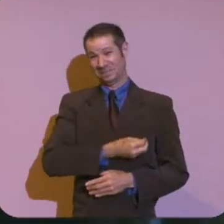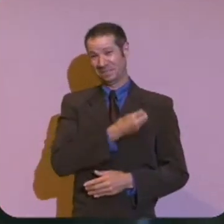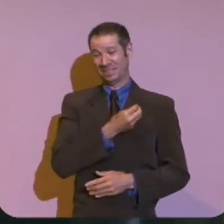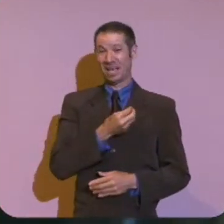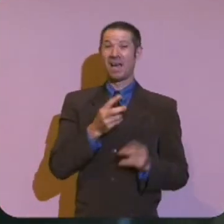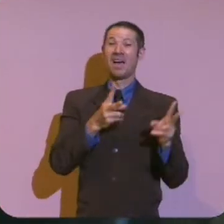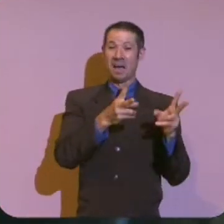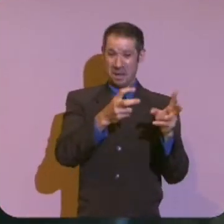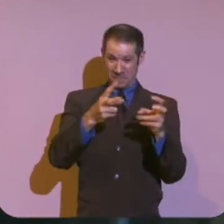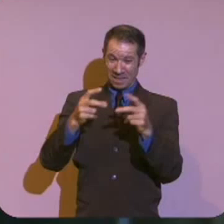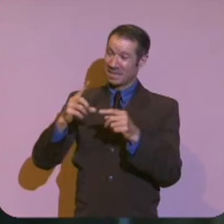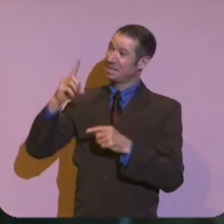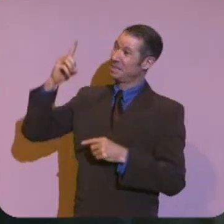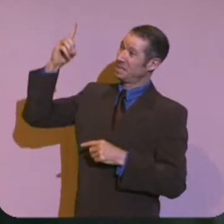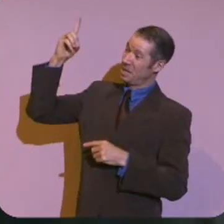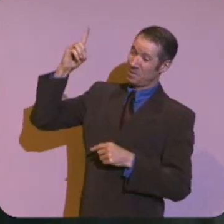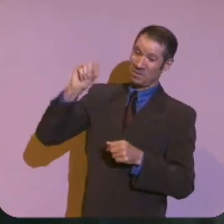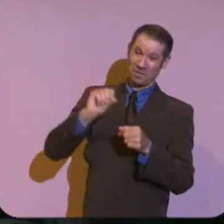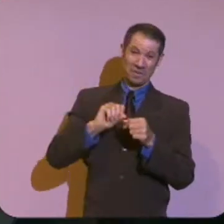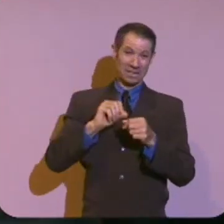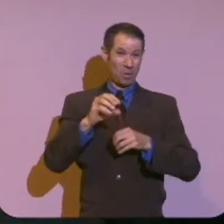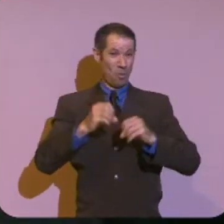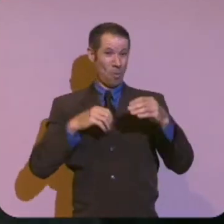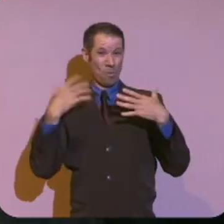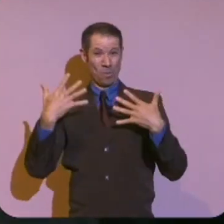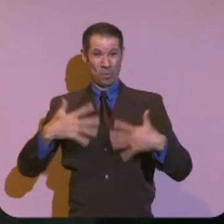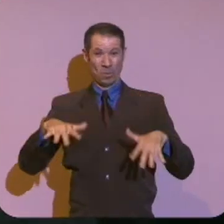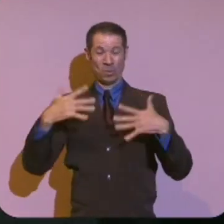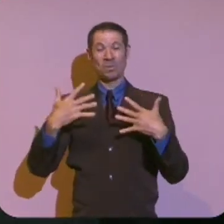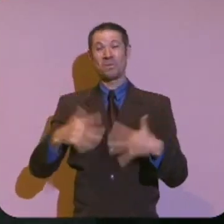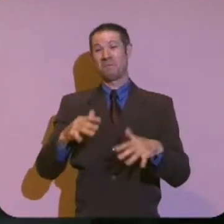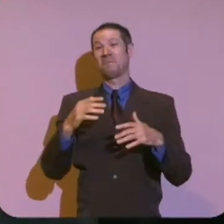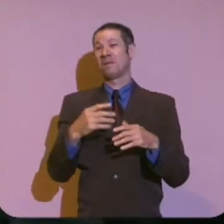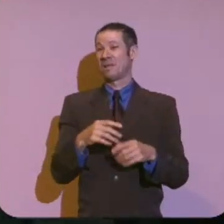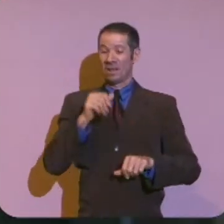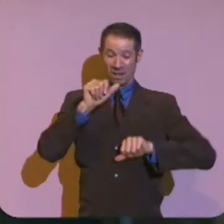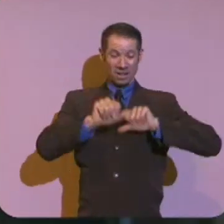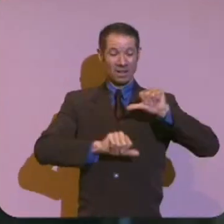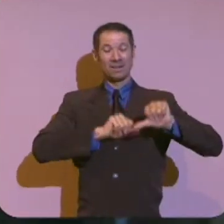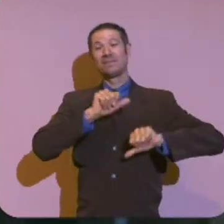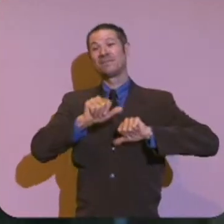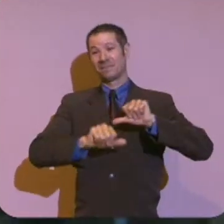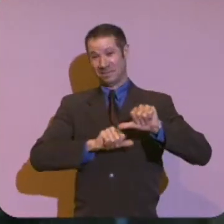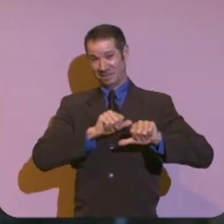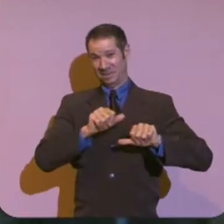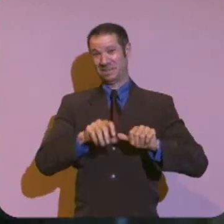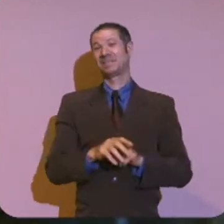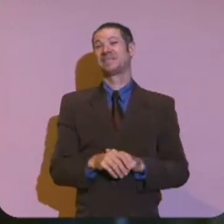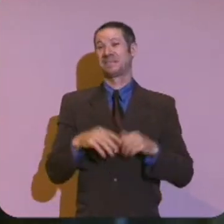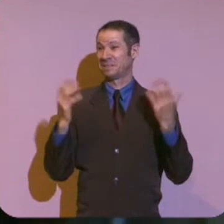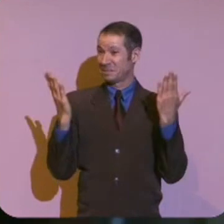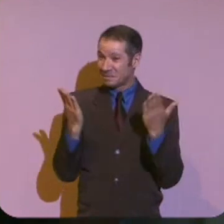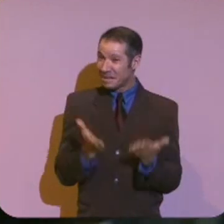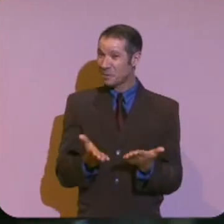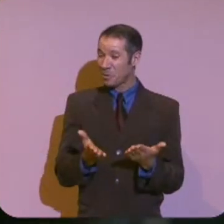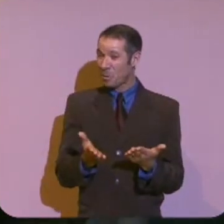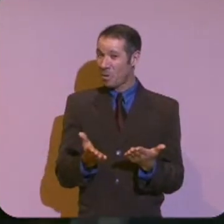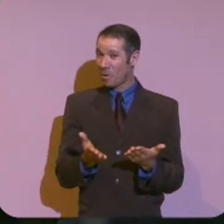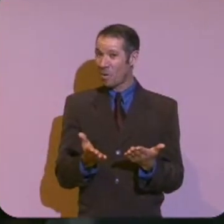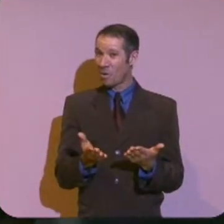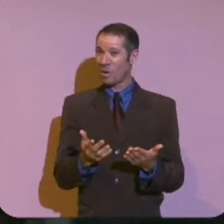tem visto Deus fazer obras tão tremendas, de transformação. Agora, só não